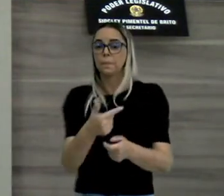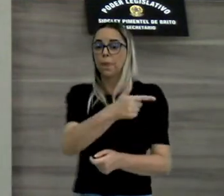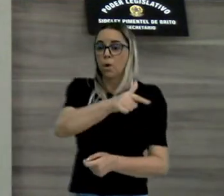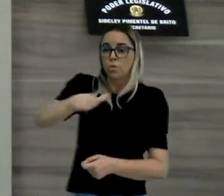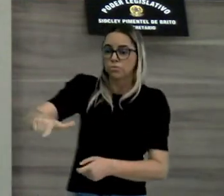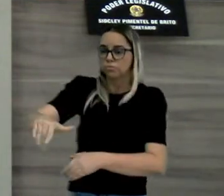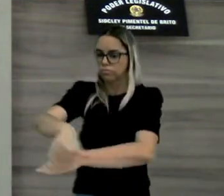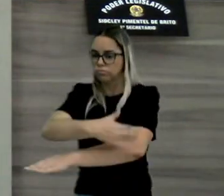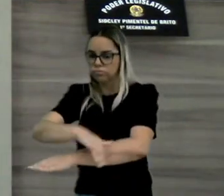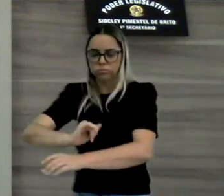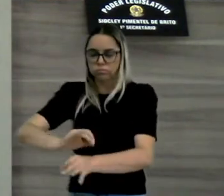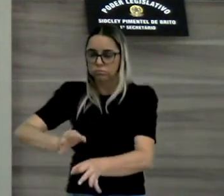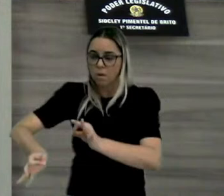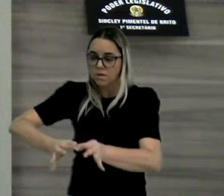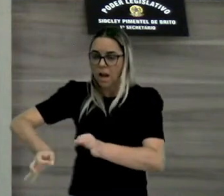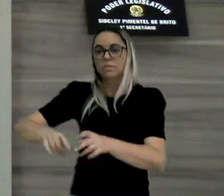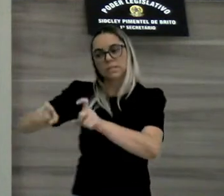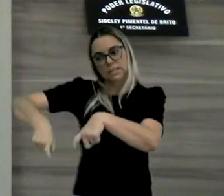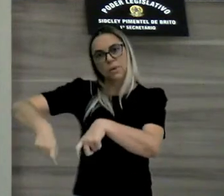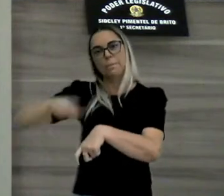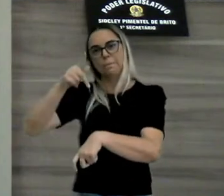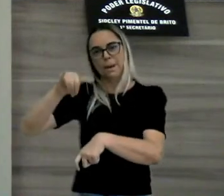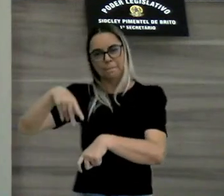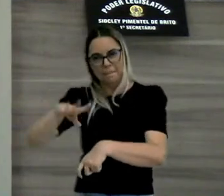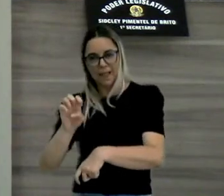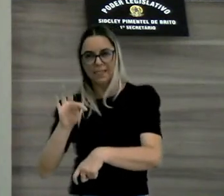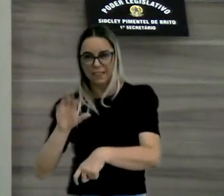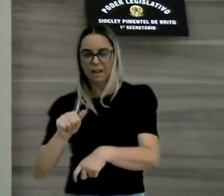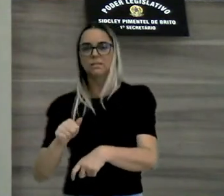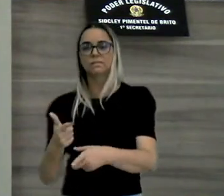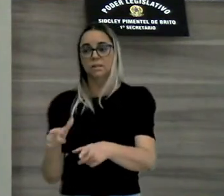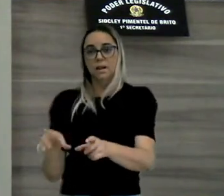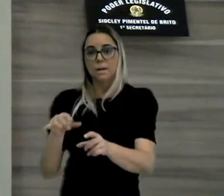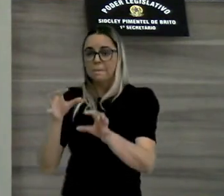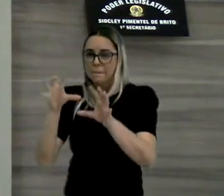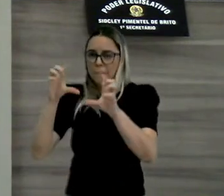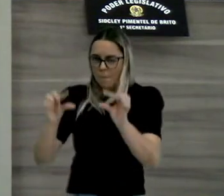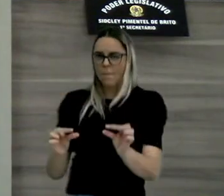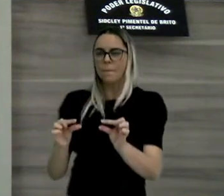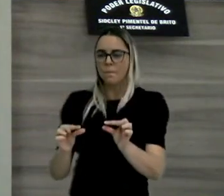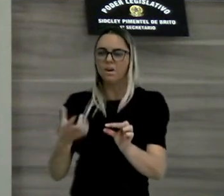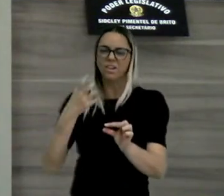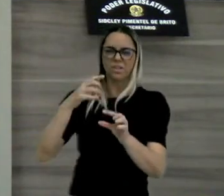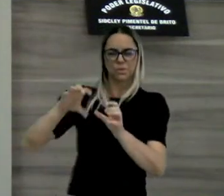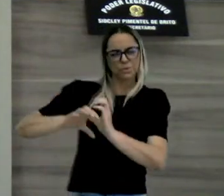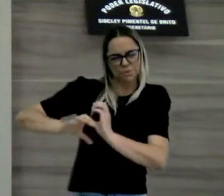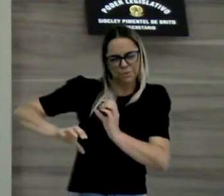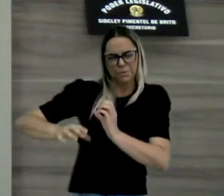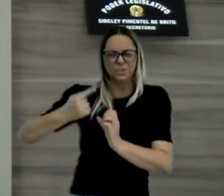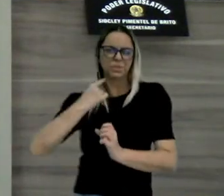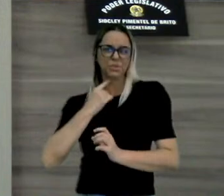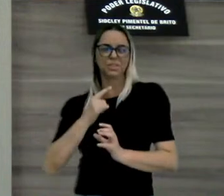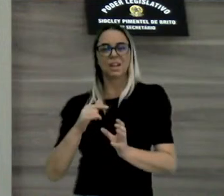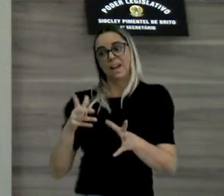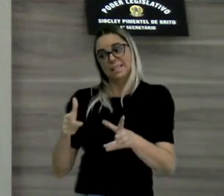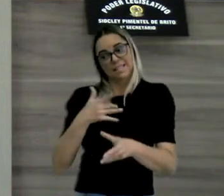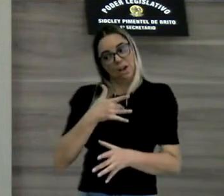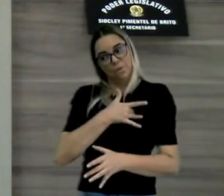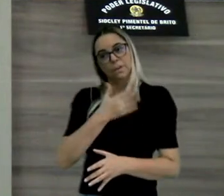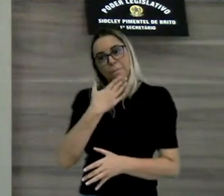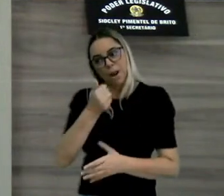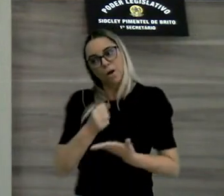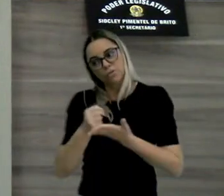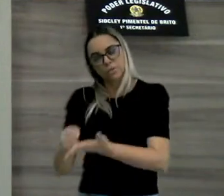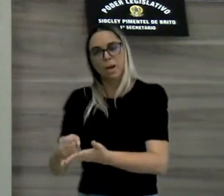saneamento do Povoado da pimenta visando eliminar o uso de forças nas residências locais e melhorar as condições de saúde e qualidade de vida